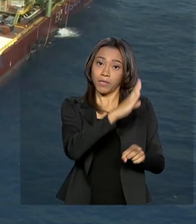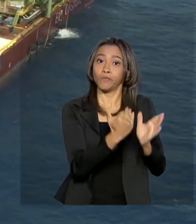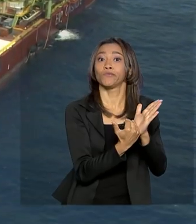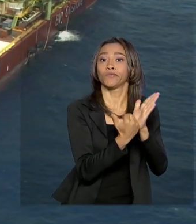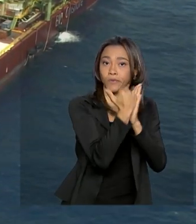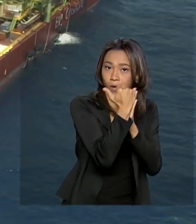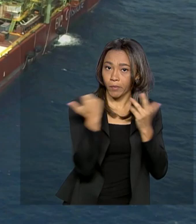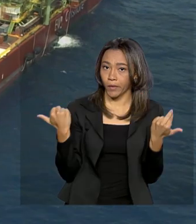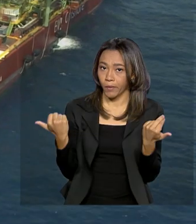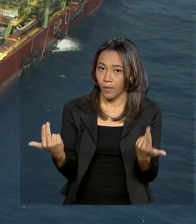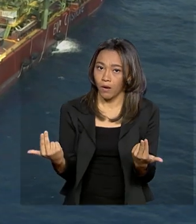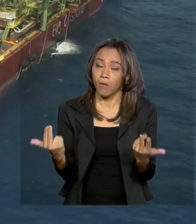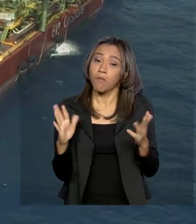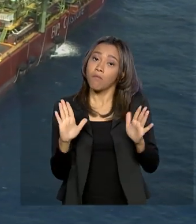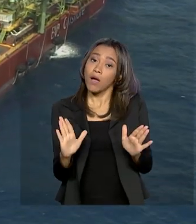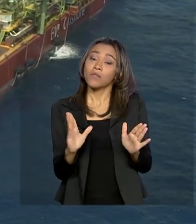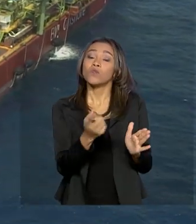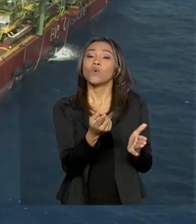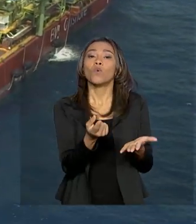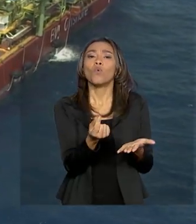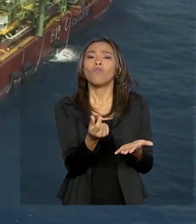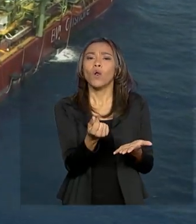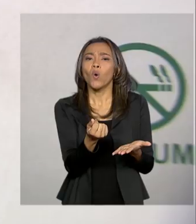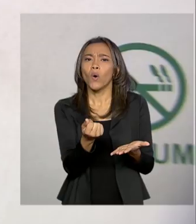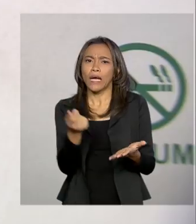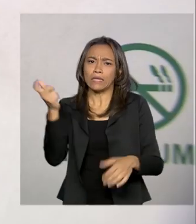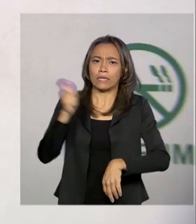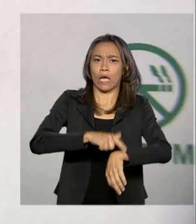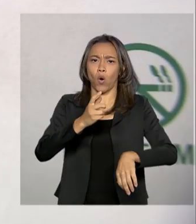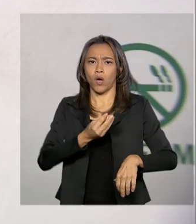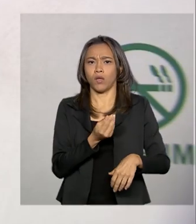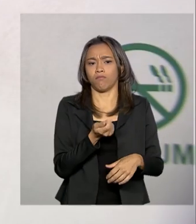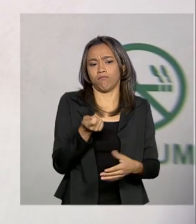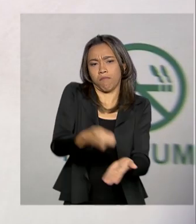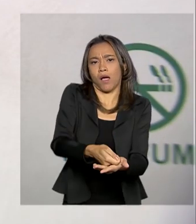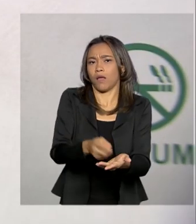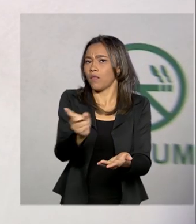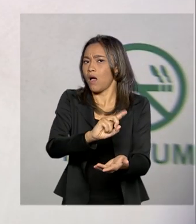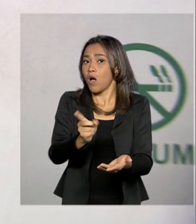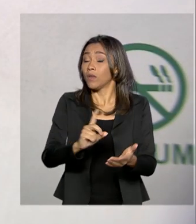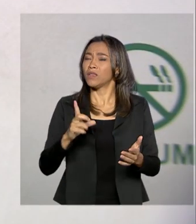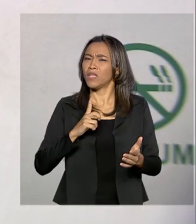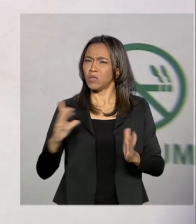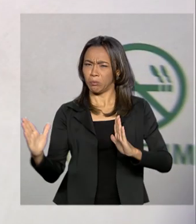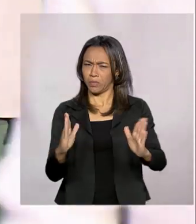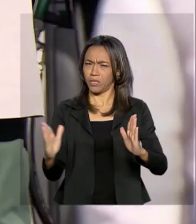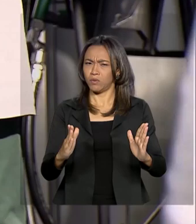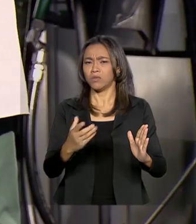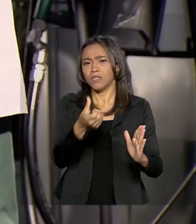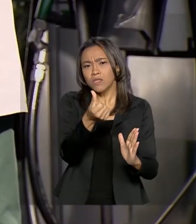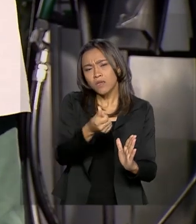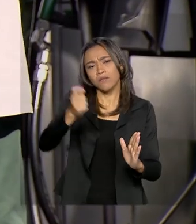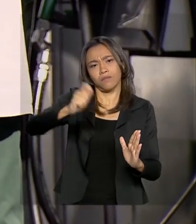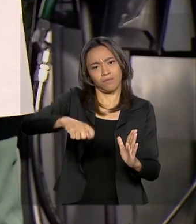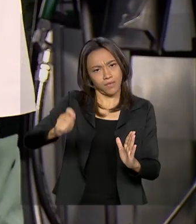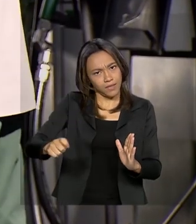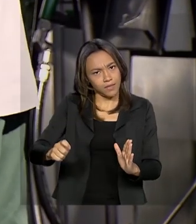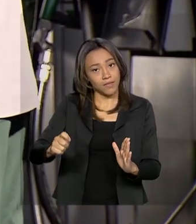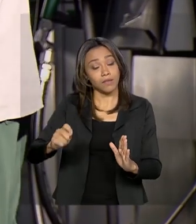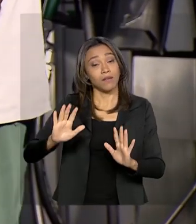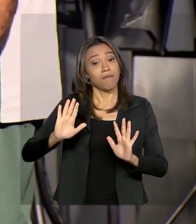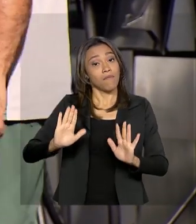repasse para o consumidor não é feito automaticamente. Há uma janela de tempo de seis meses e a decisão